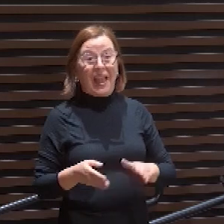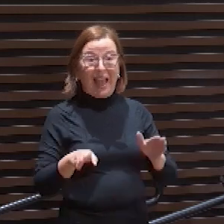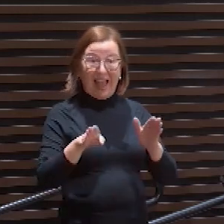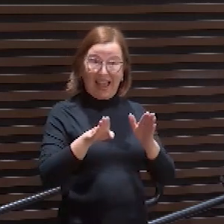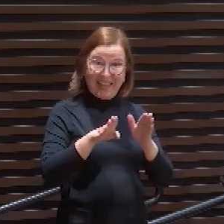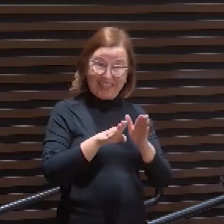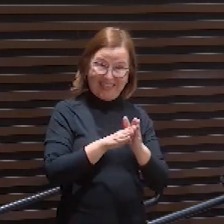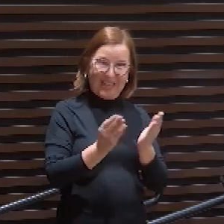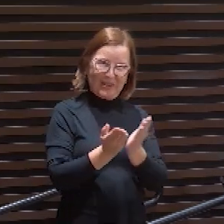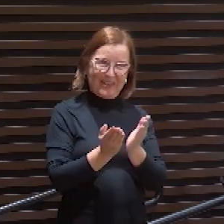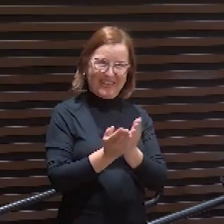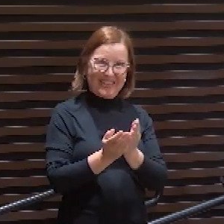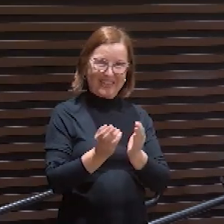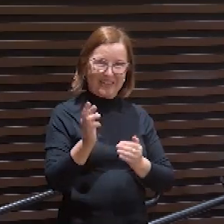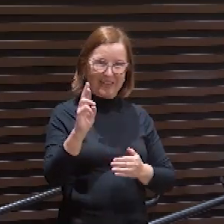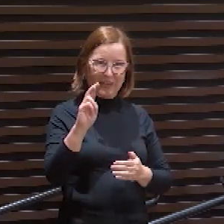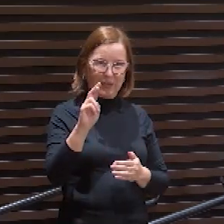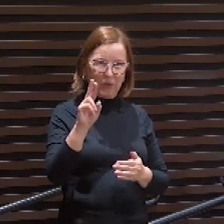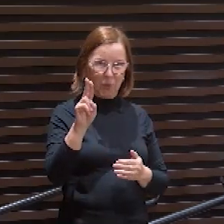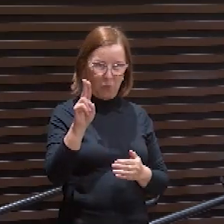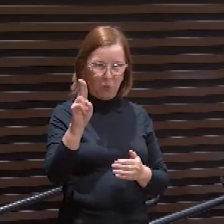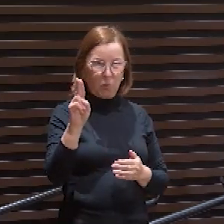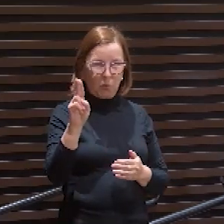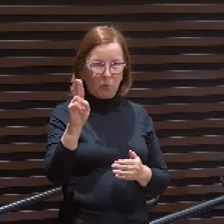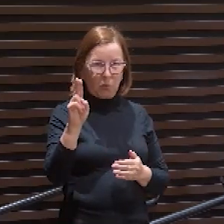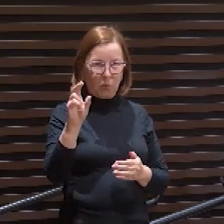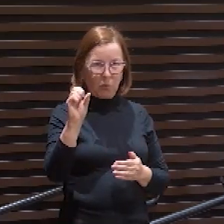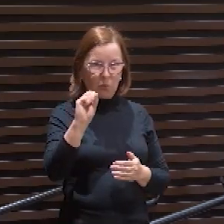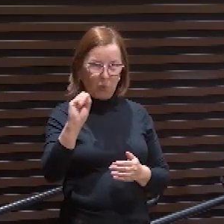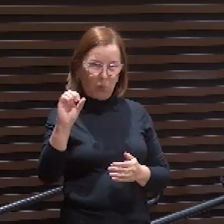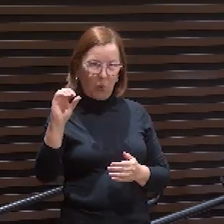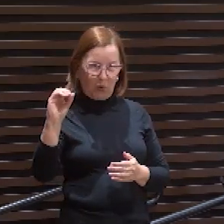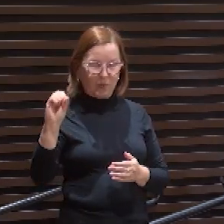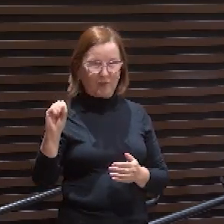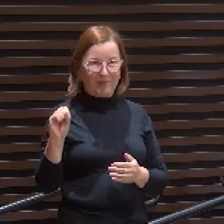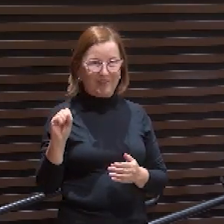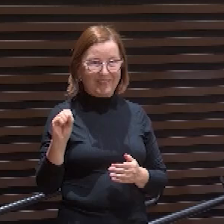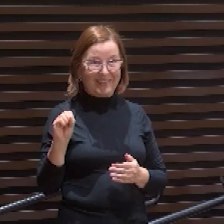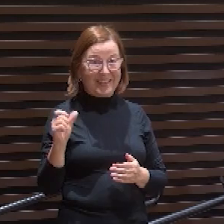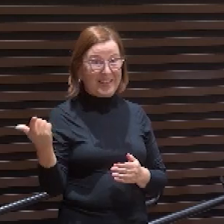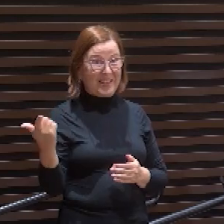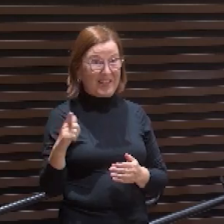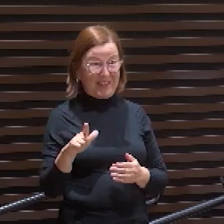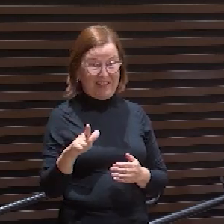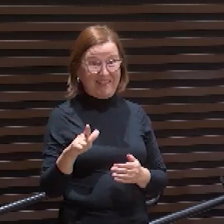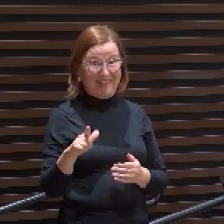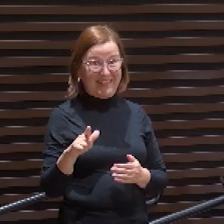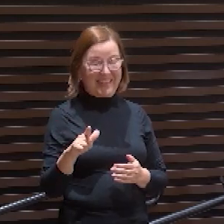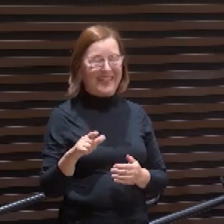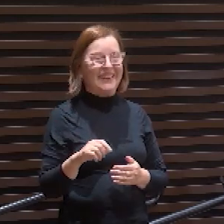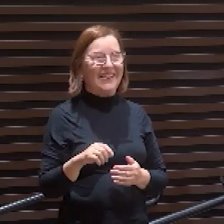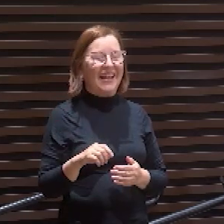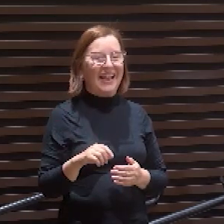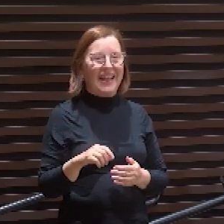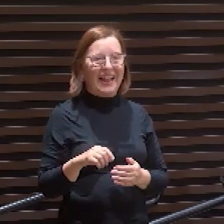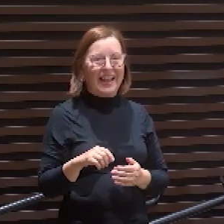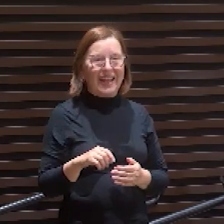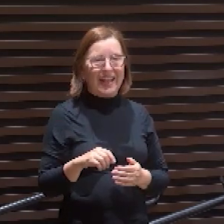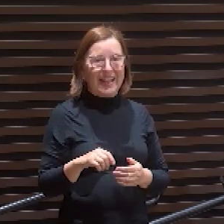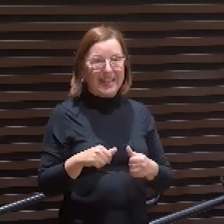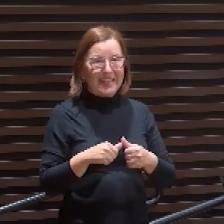os cristãos. E estava lá fazendo o churrasco.